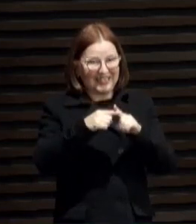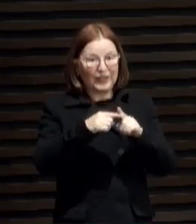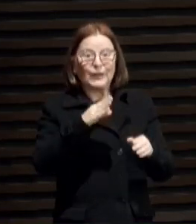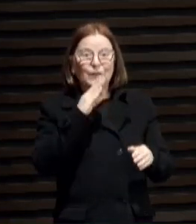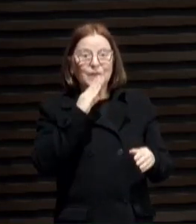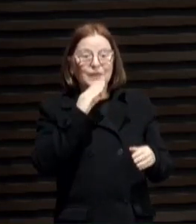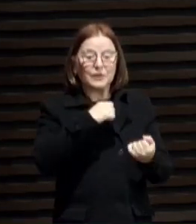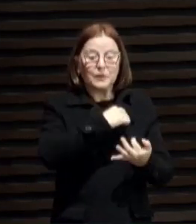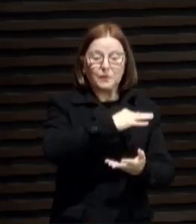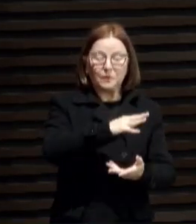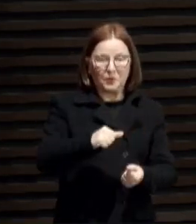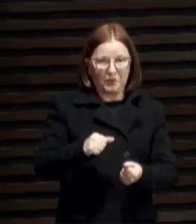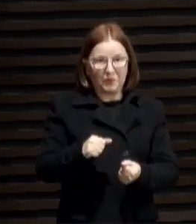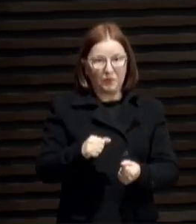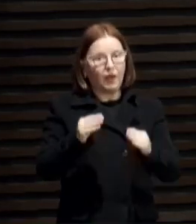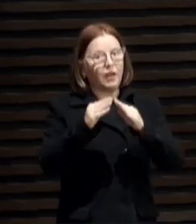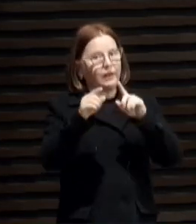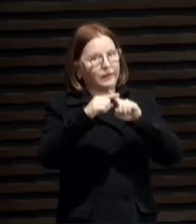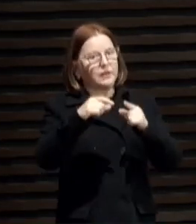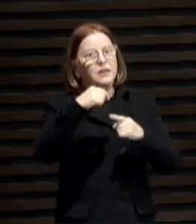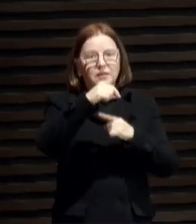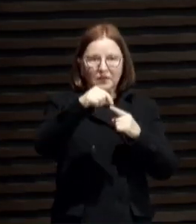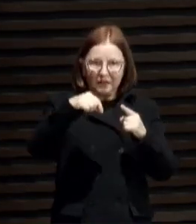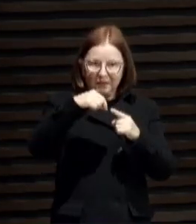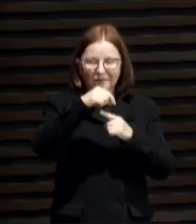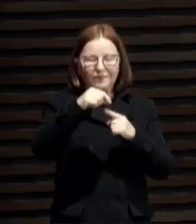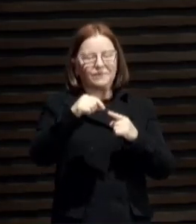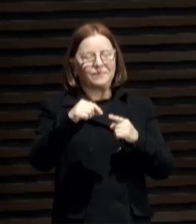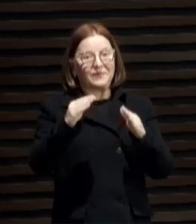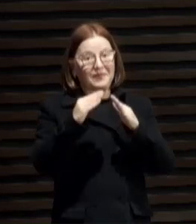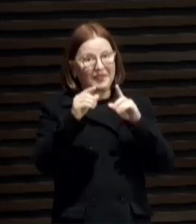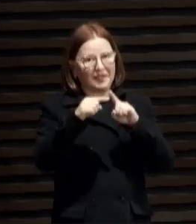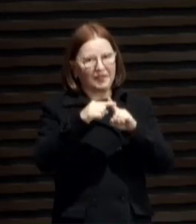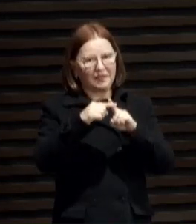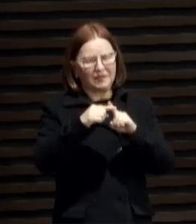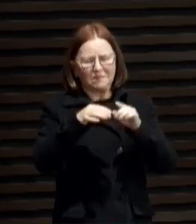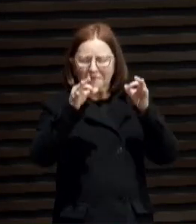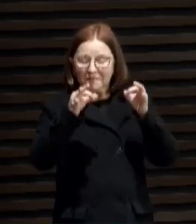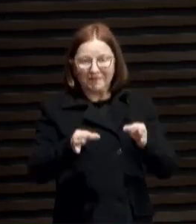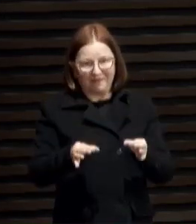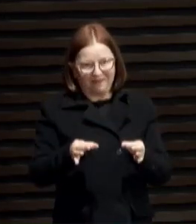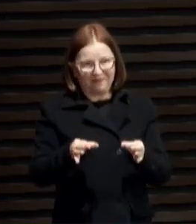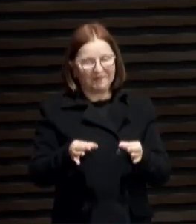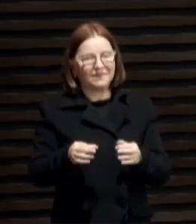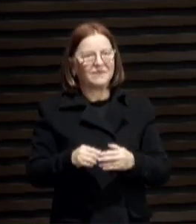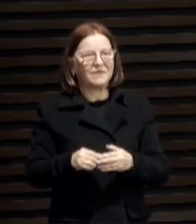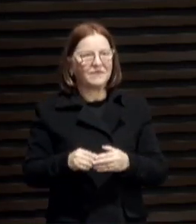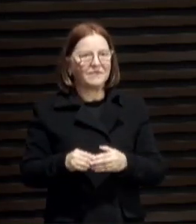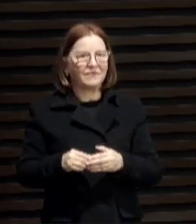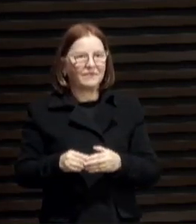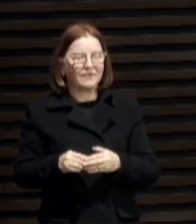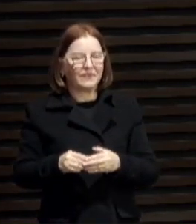conhecida no mundo lá fora como uma igreja santa. Uma igreja irrepreensível. E no ambiente